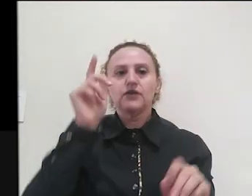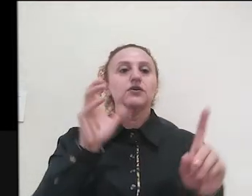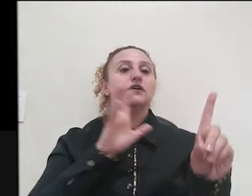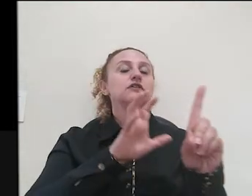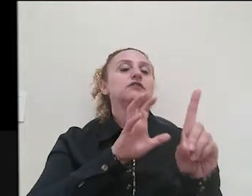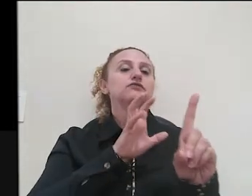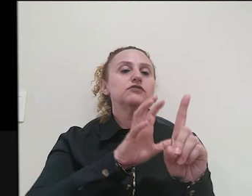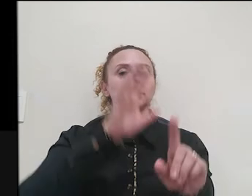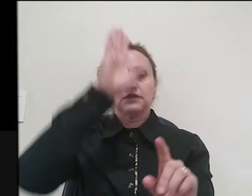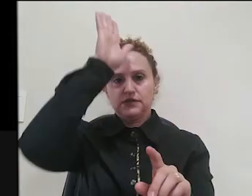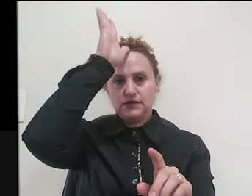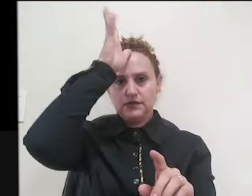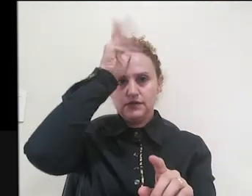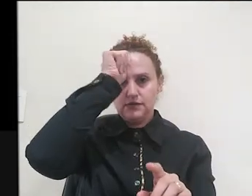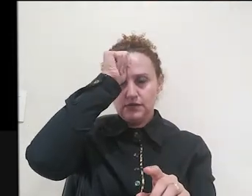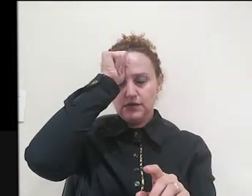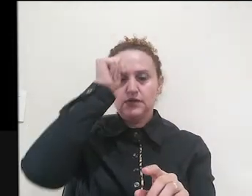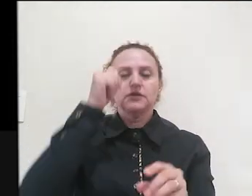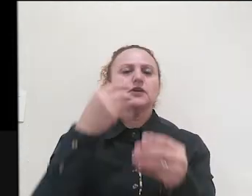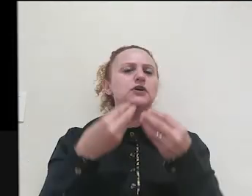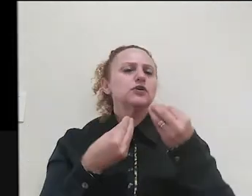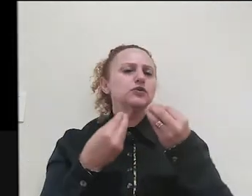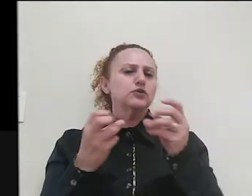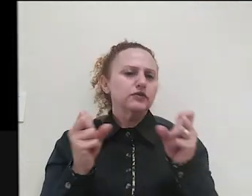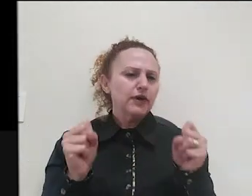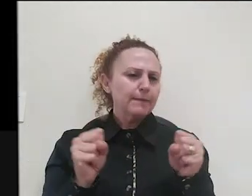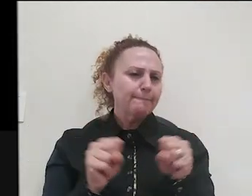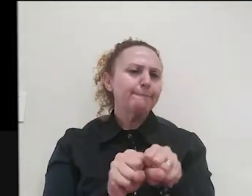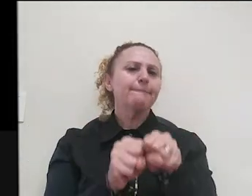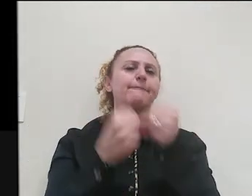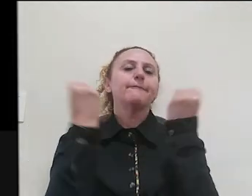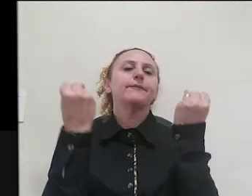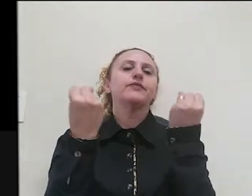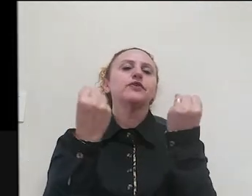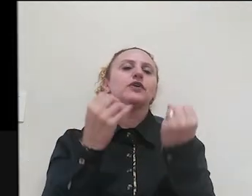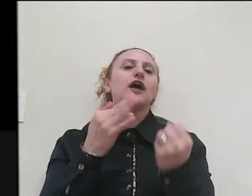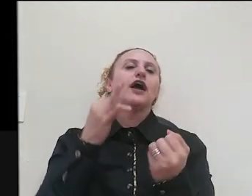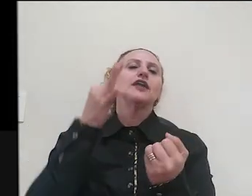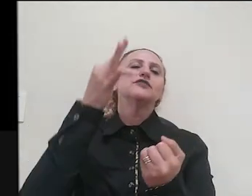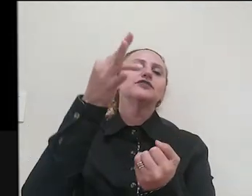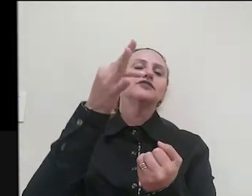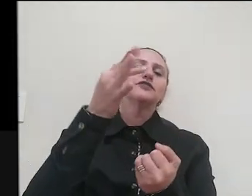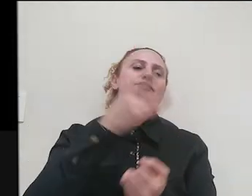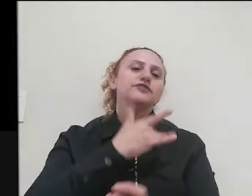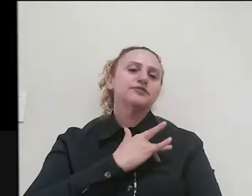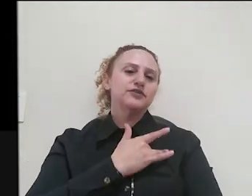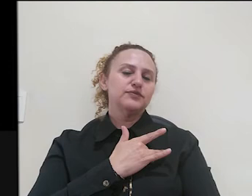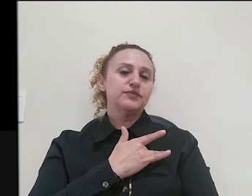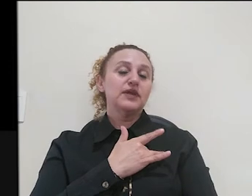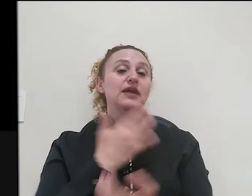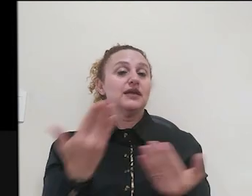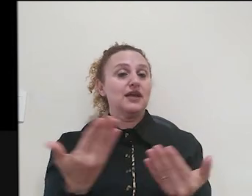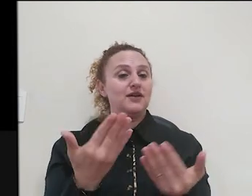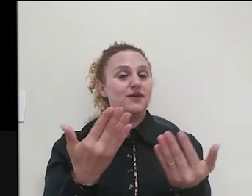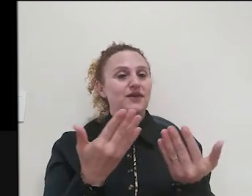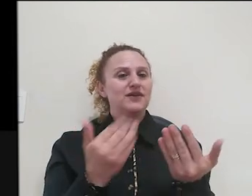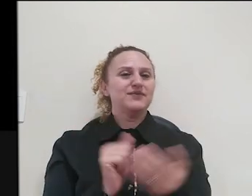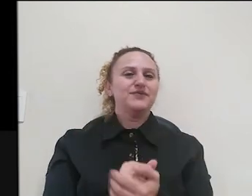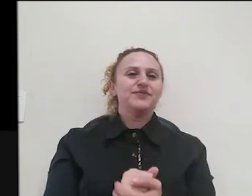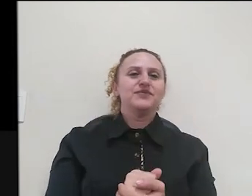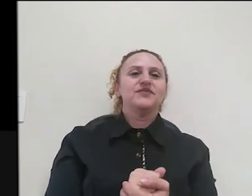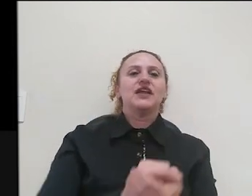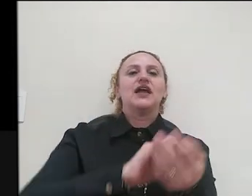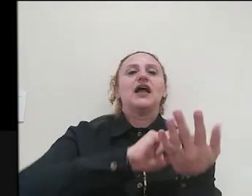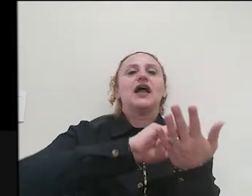judaico-cristã. O que vai ser rompido com o romantismo depois. Então, autores e obras dessa época, do neoclassicismo.